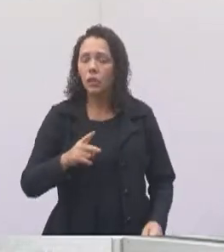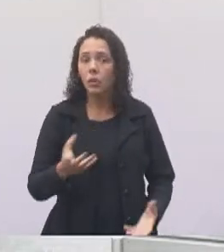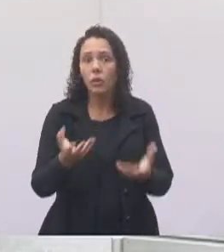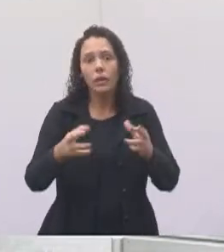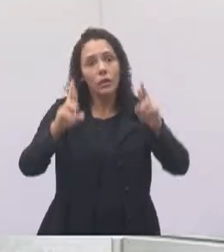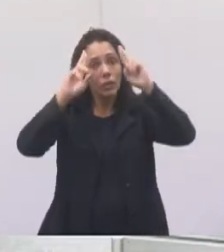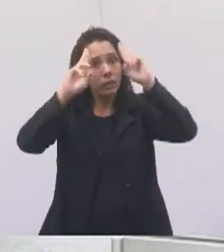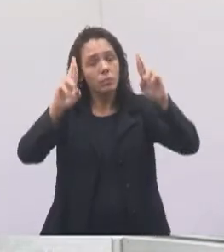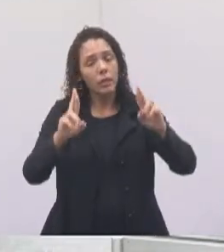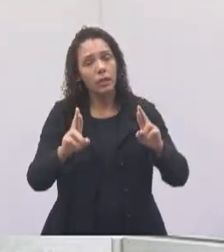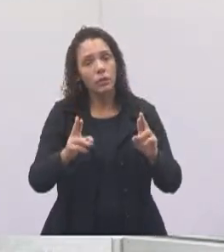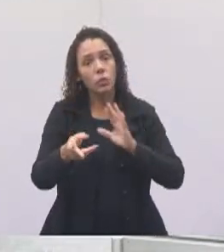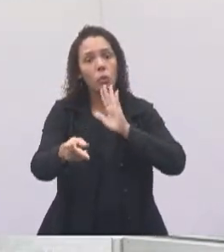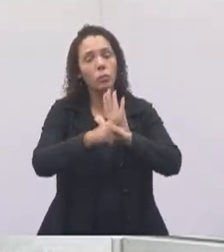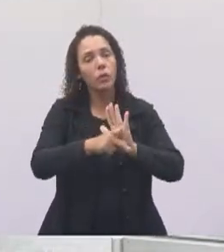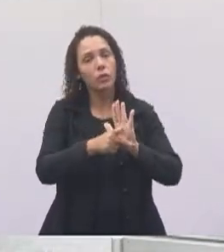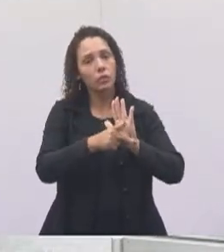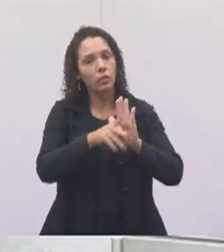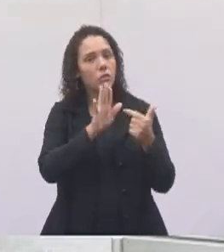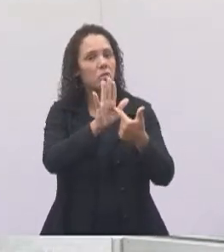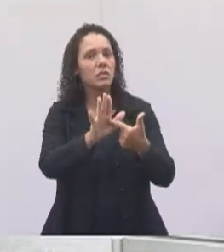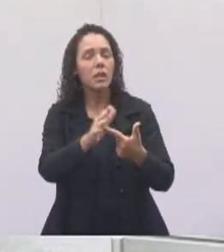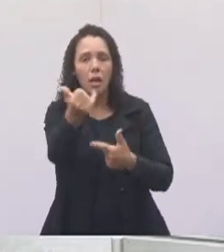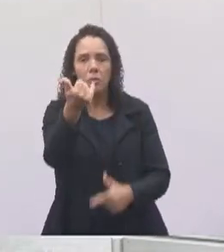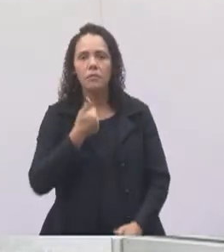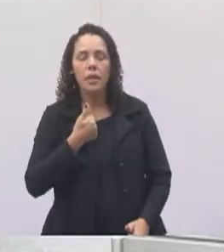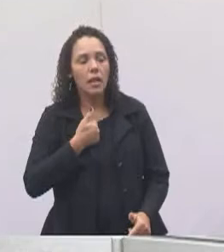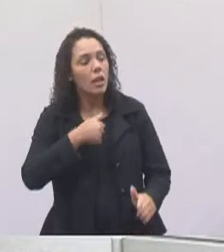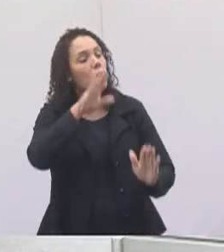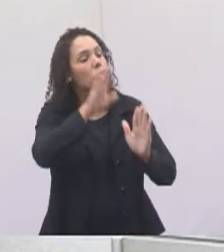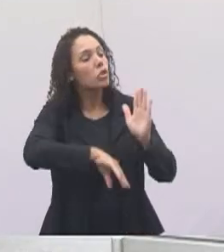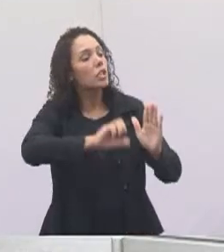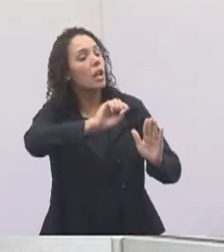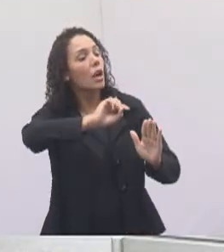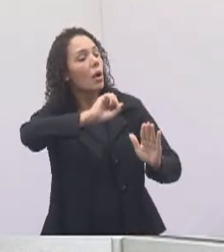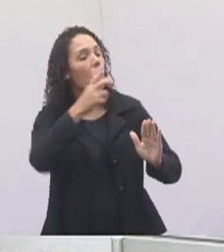foi dessa forma. Você tira ou não vai passar.